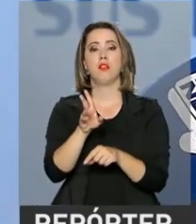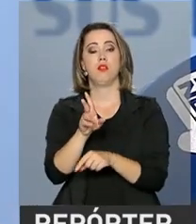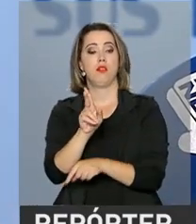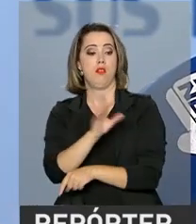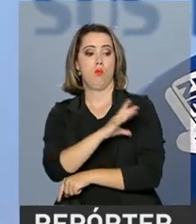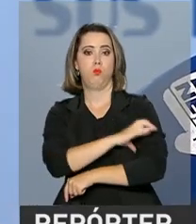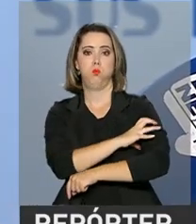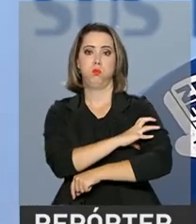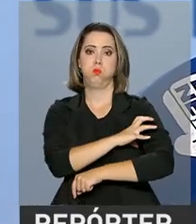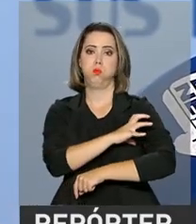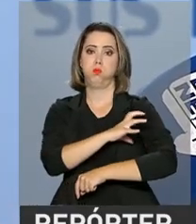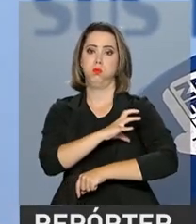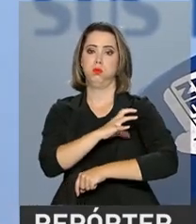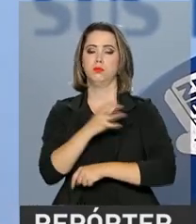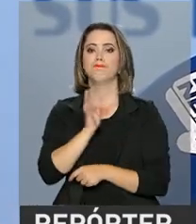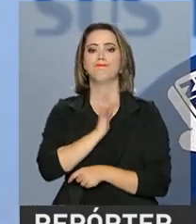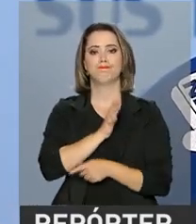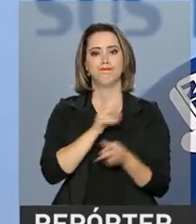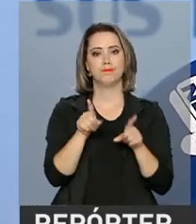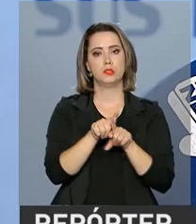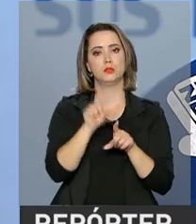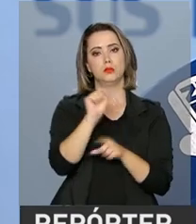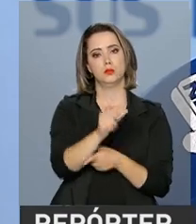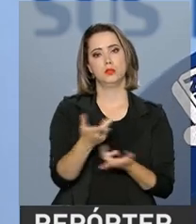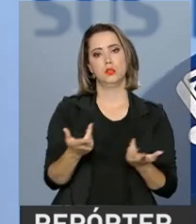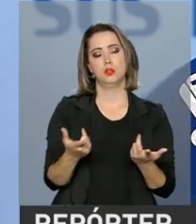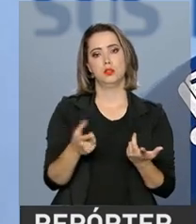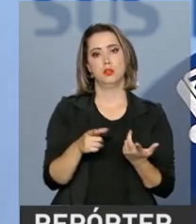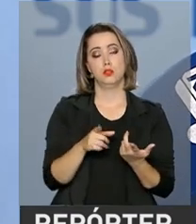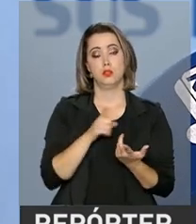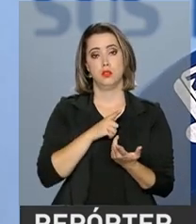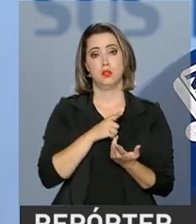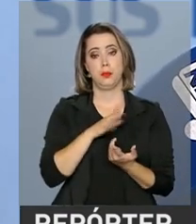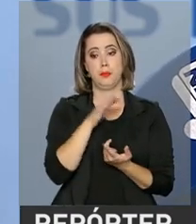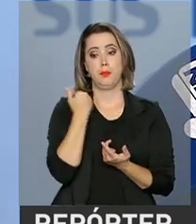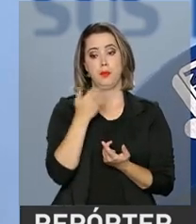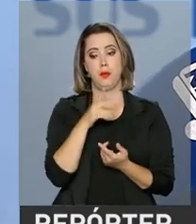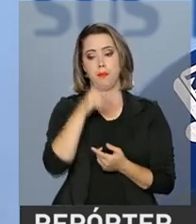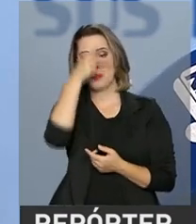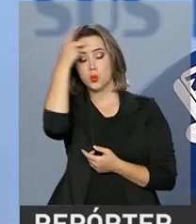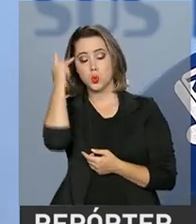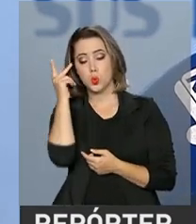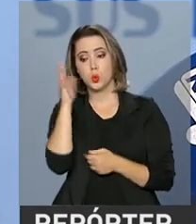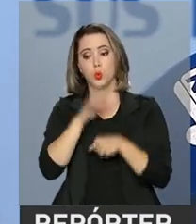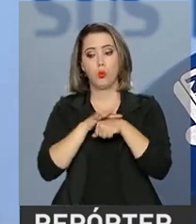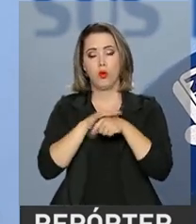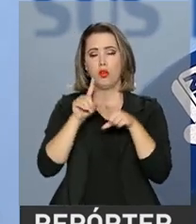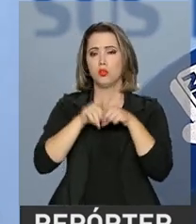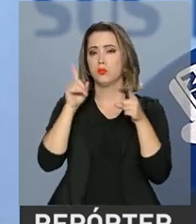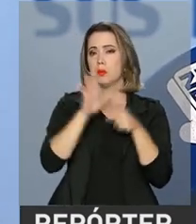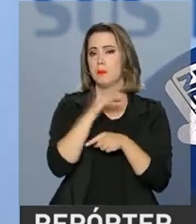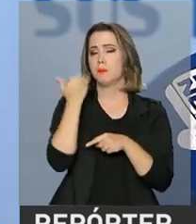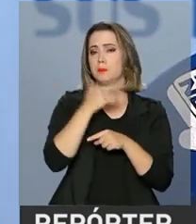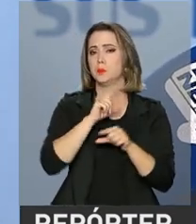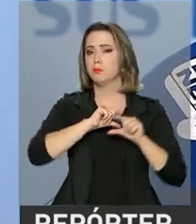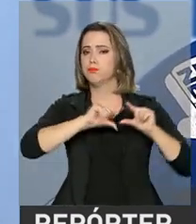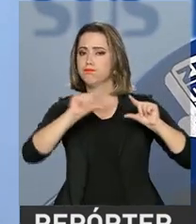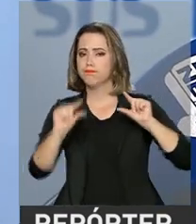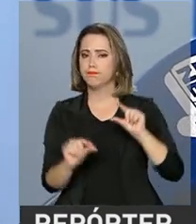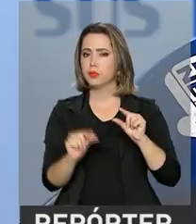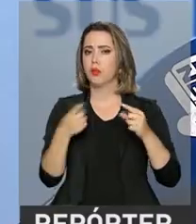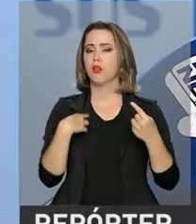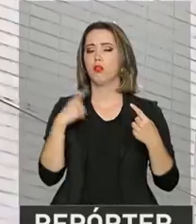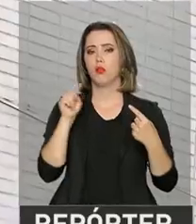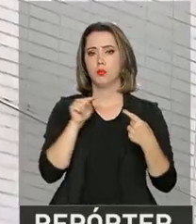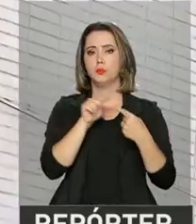doentes, mas o número de mortes ao final tem sido menor. Então, representa o objetivo alcançado pela